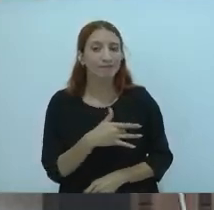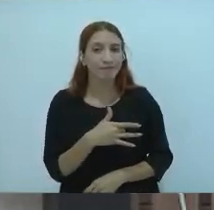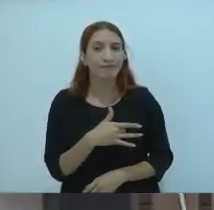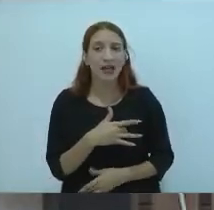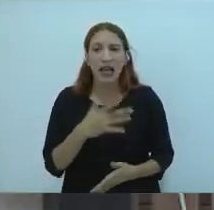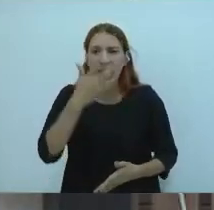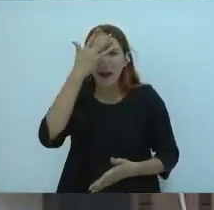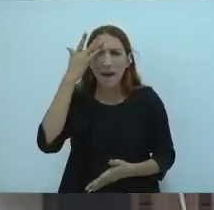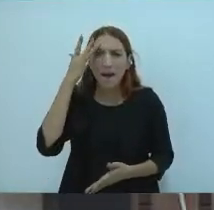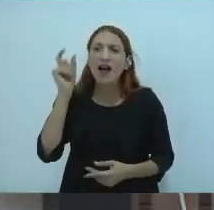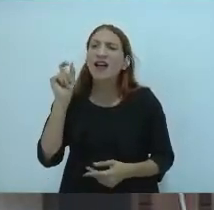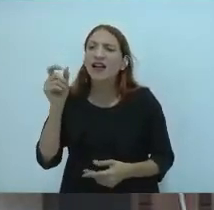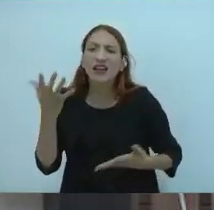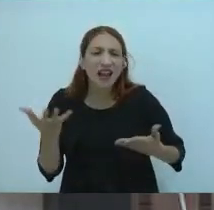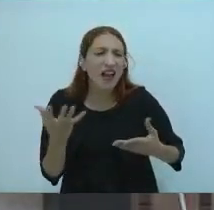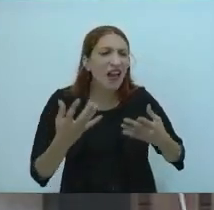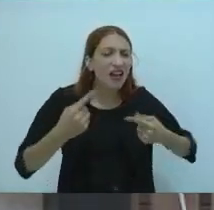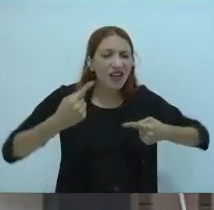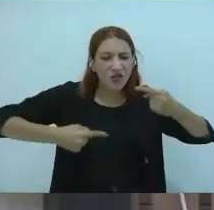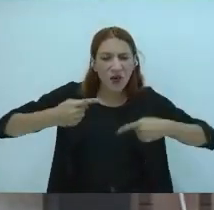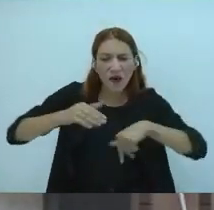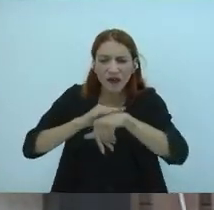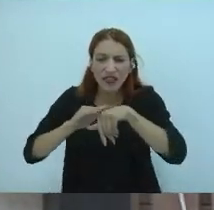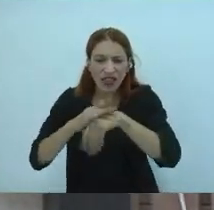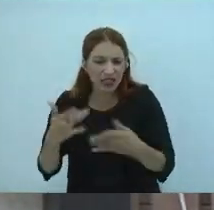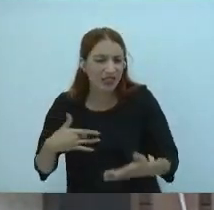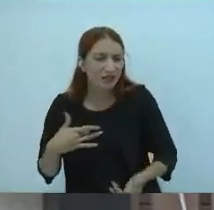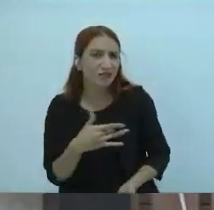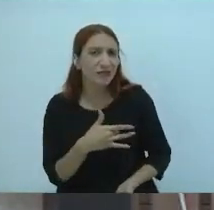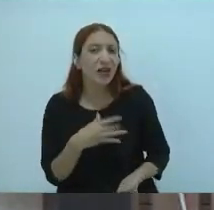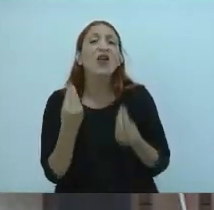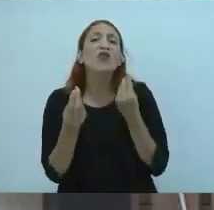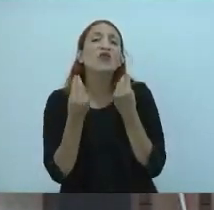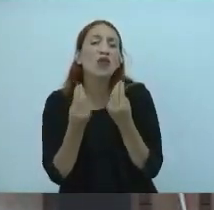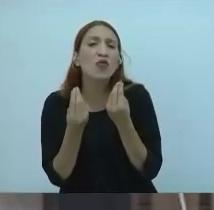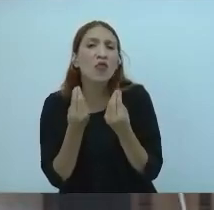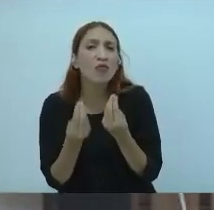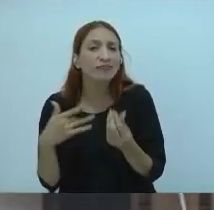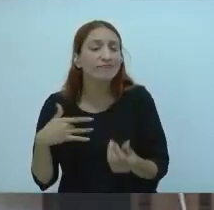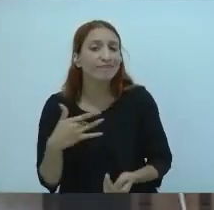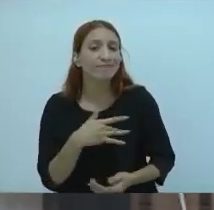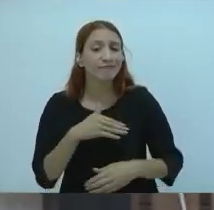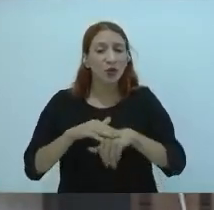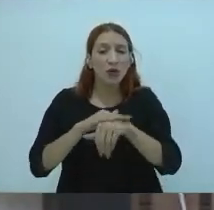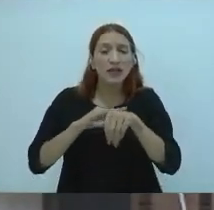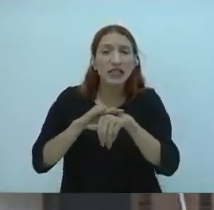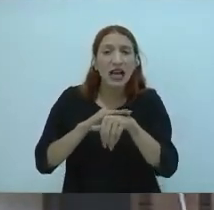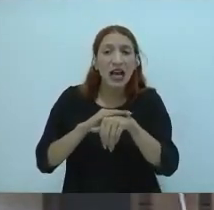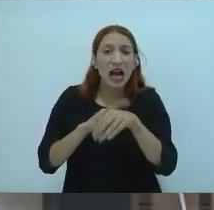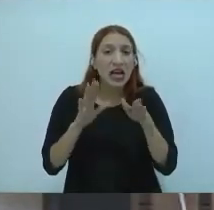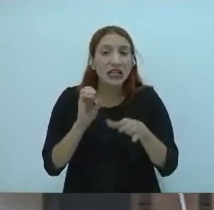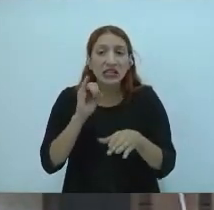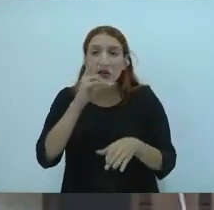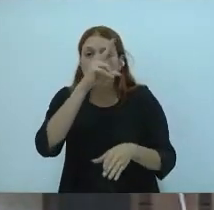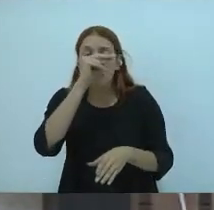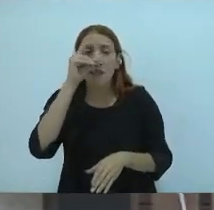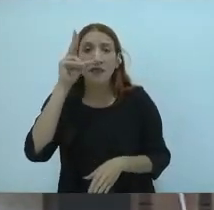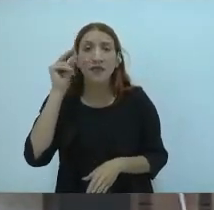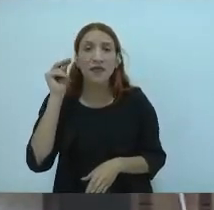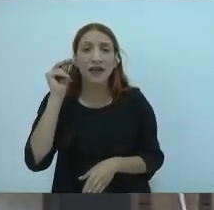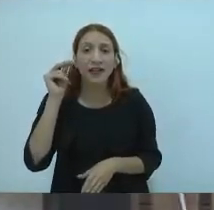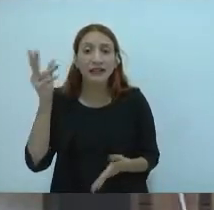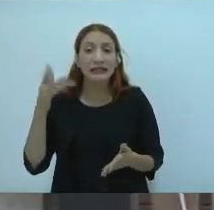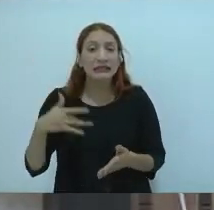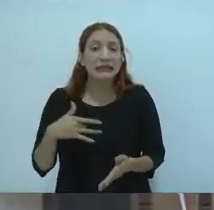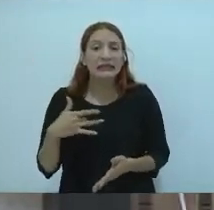senhores querem discutir a saúde desse município como discutir a saúde se o mesmo deixa